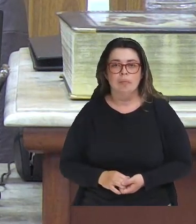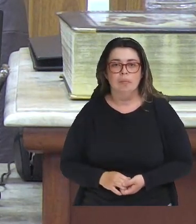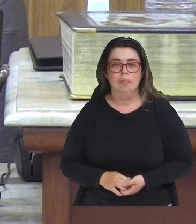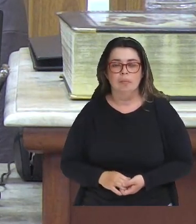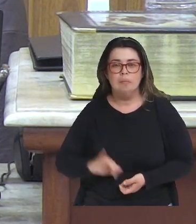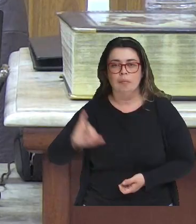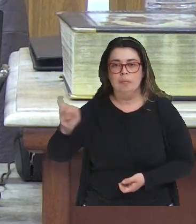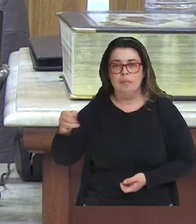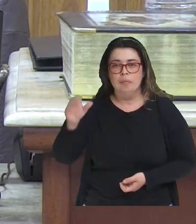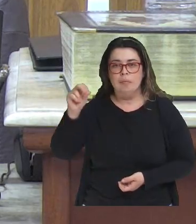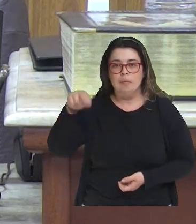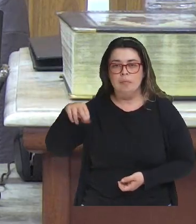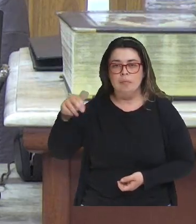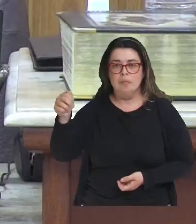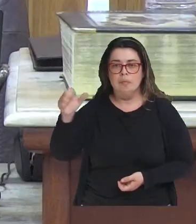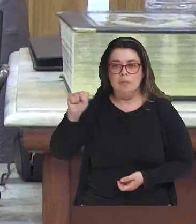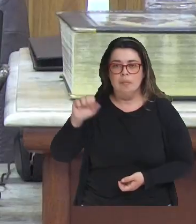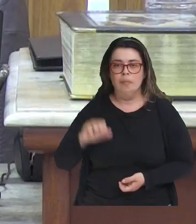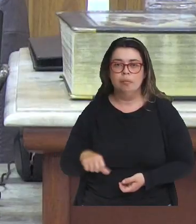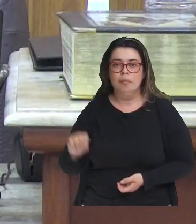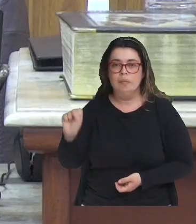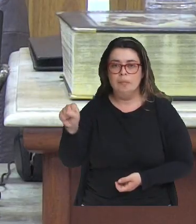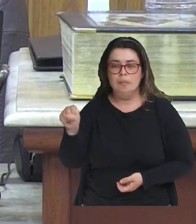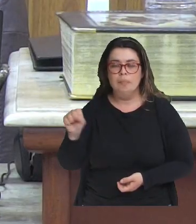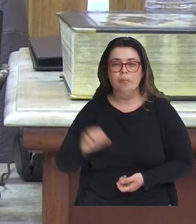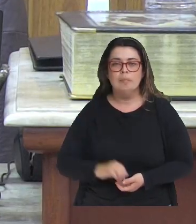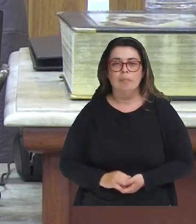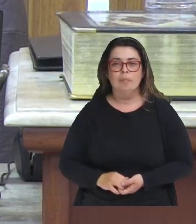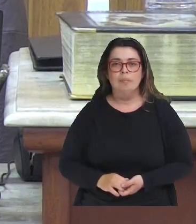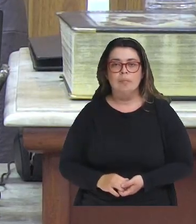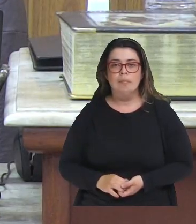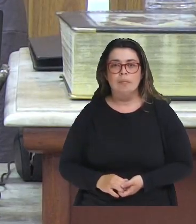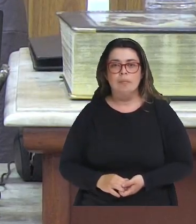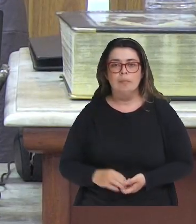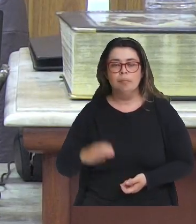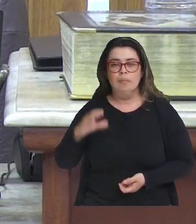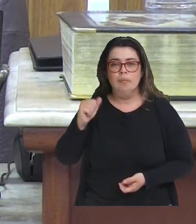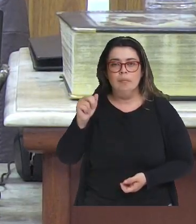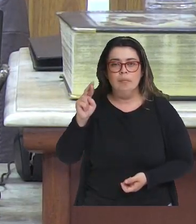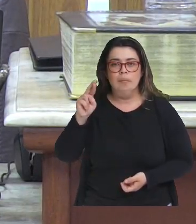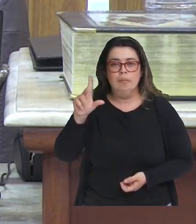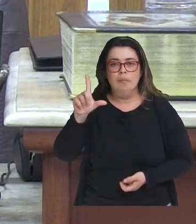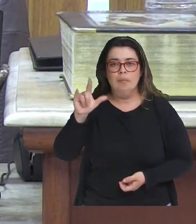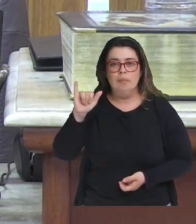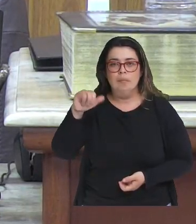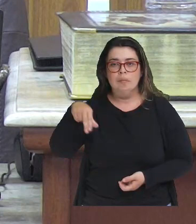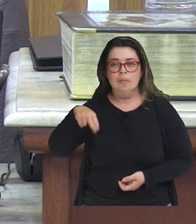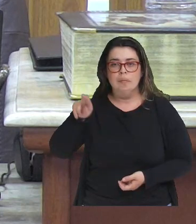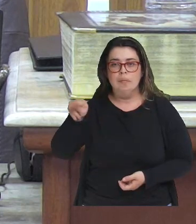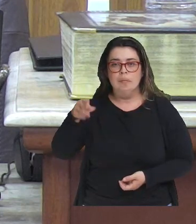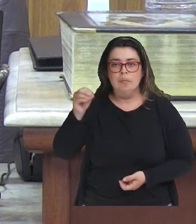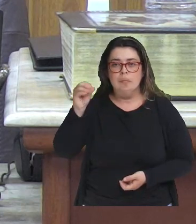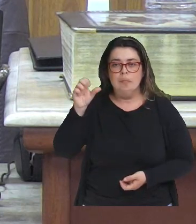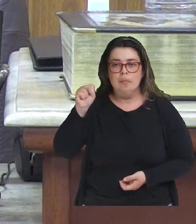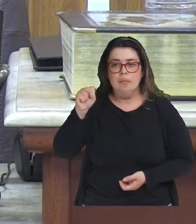Jonas Campos. Jonas Campos vota sim. José Carlos Silva. Carlinhos vota sim.